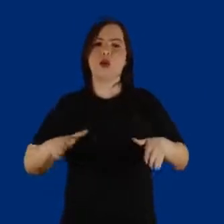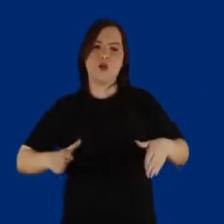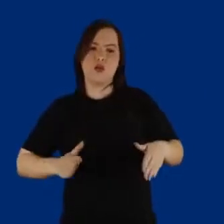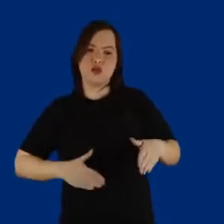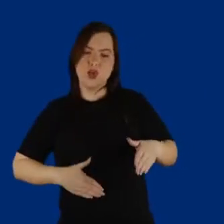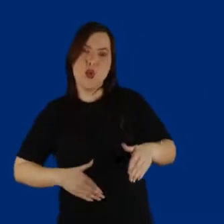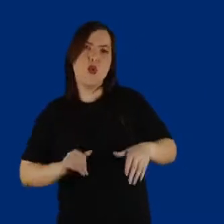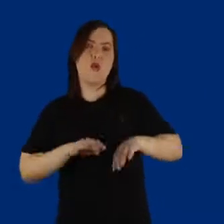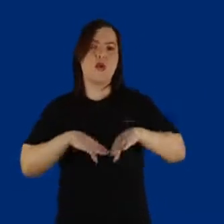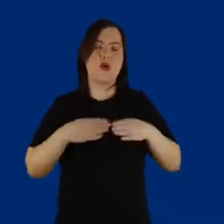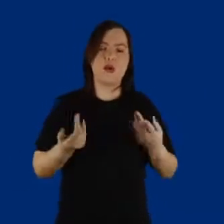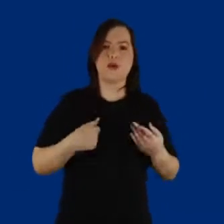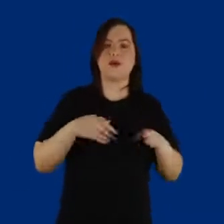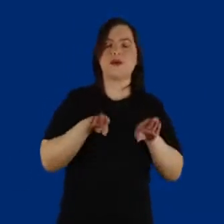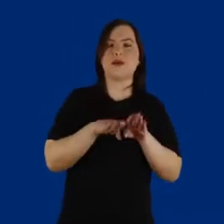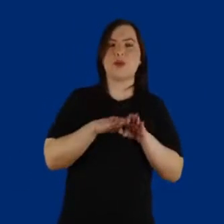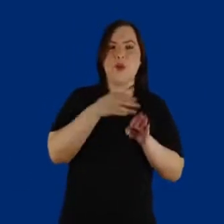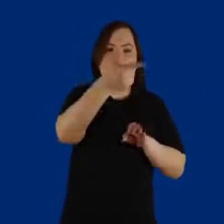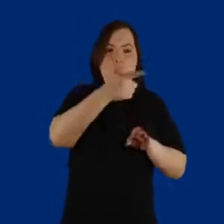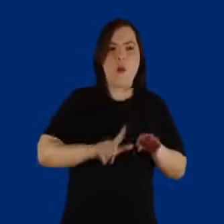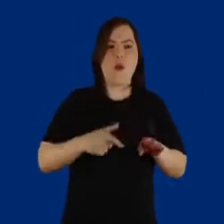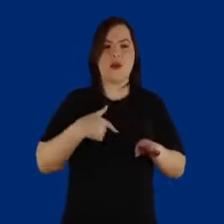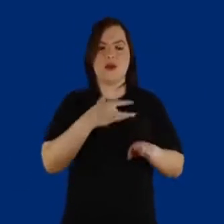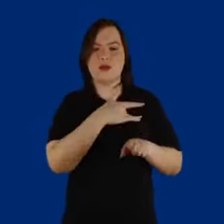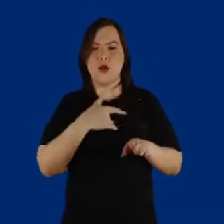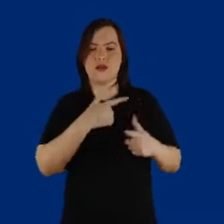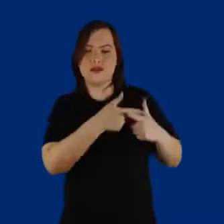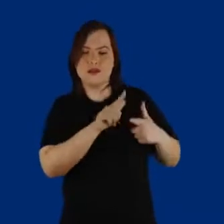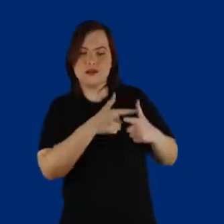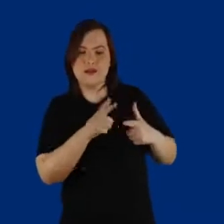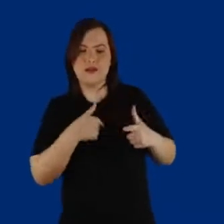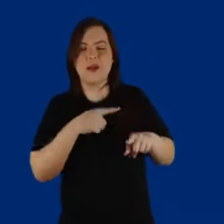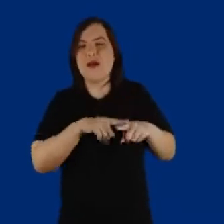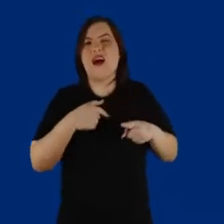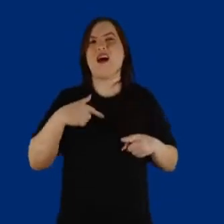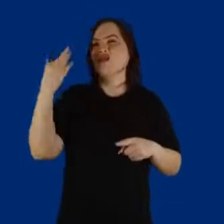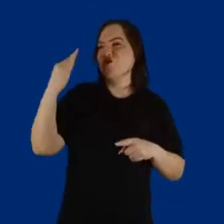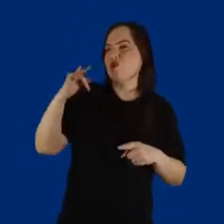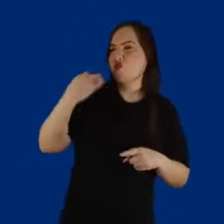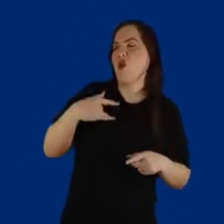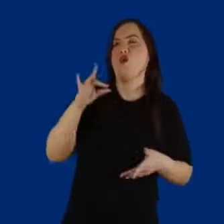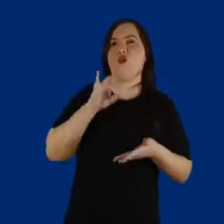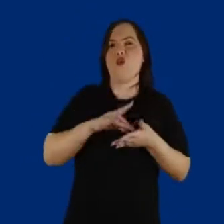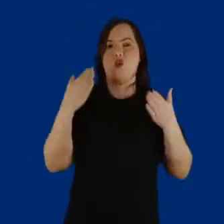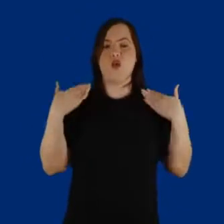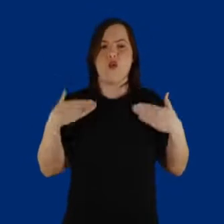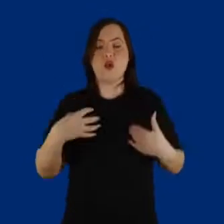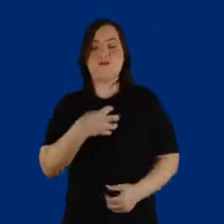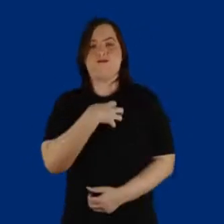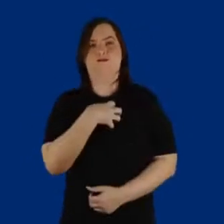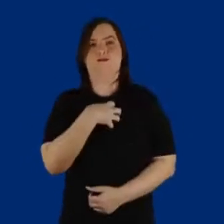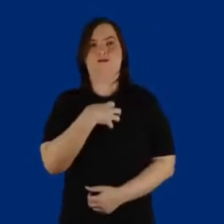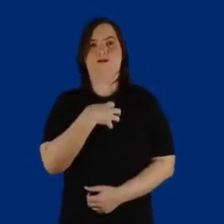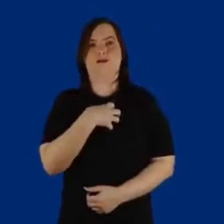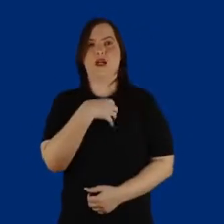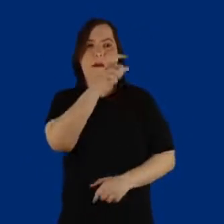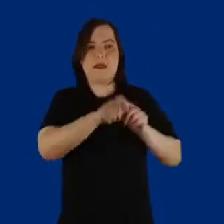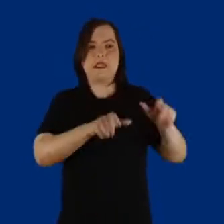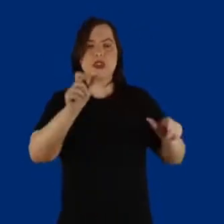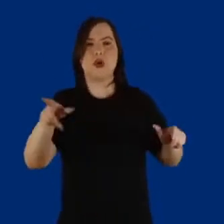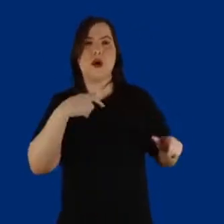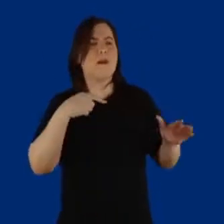digestivas, pode se tornar hipocondria, mas isso é dor verdadeira que o nosso corpo está sentindo. A pessoa